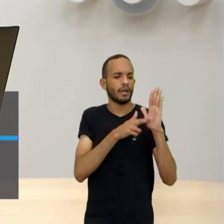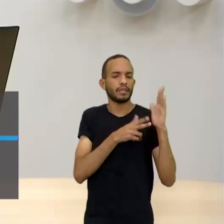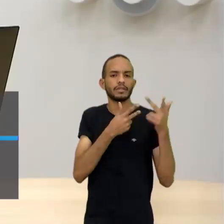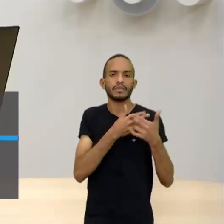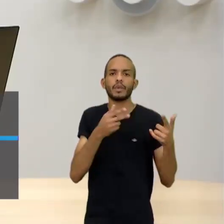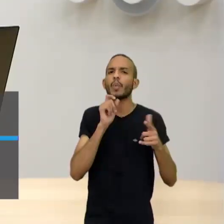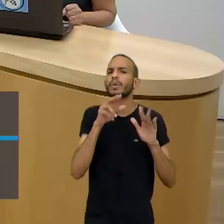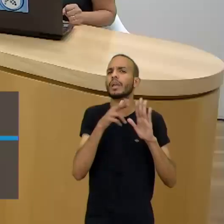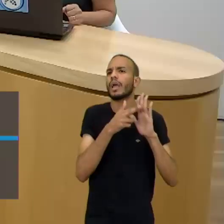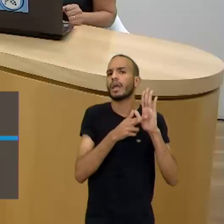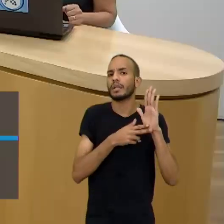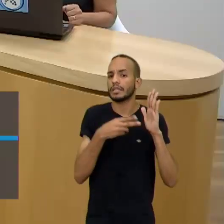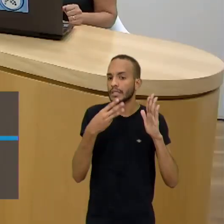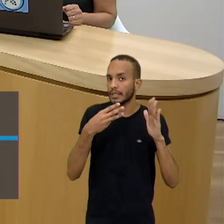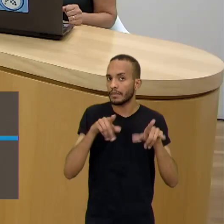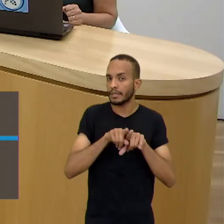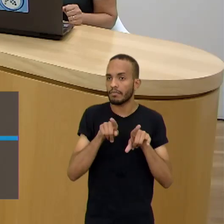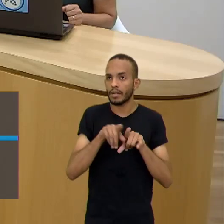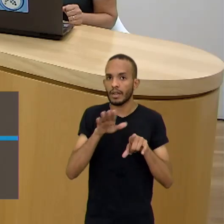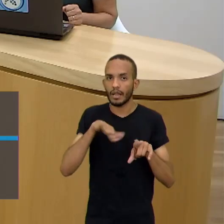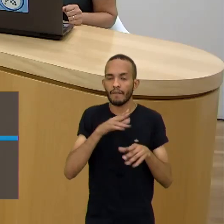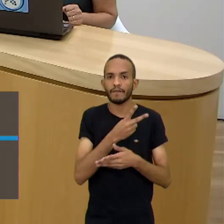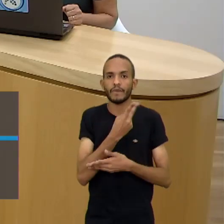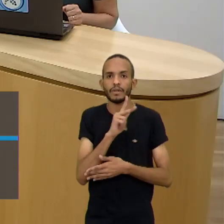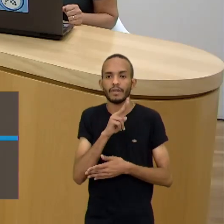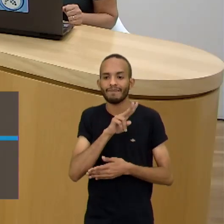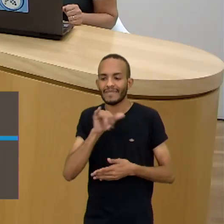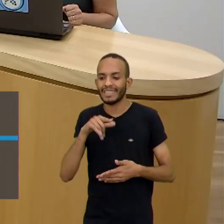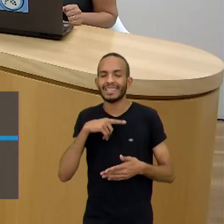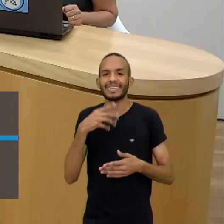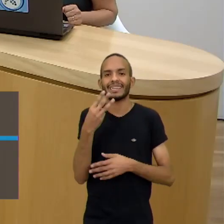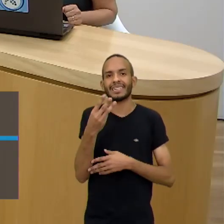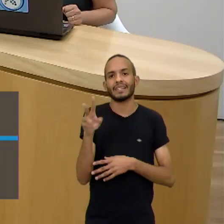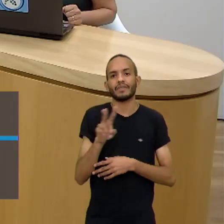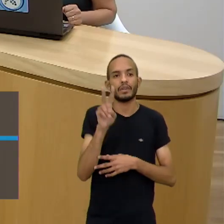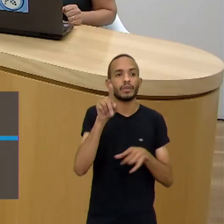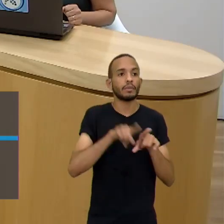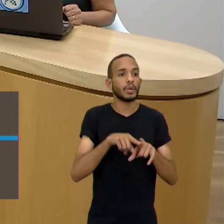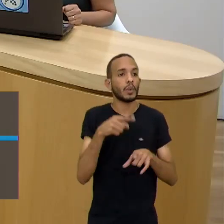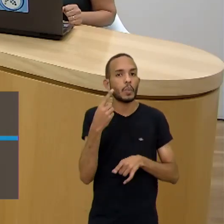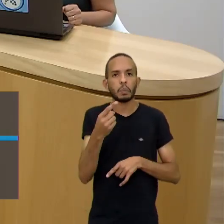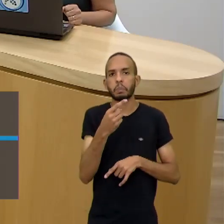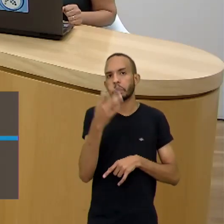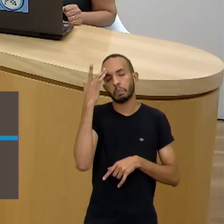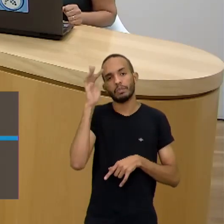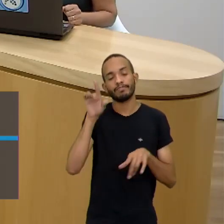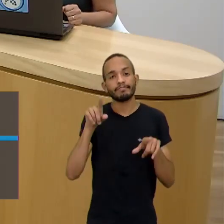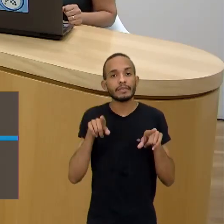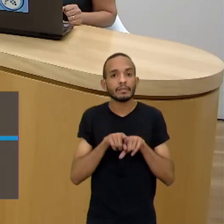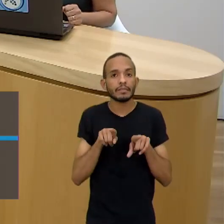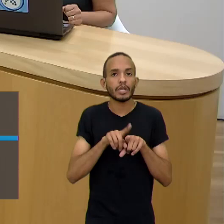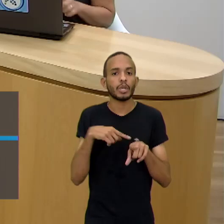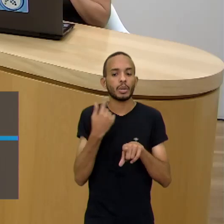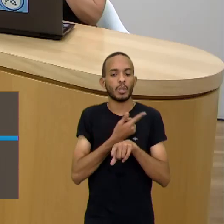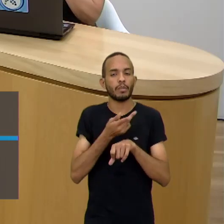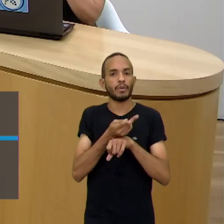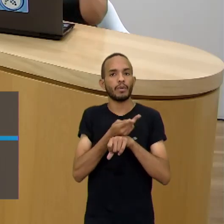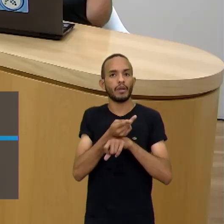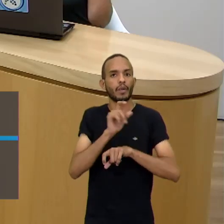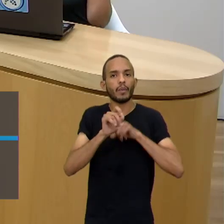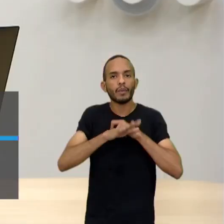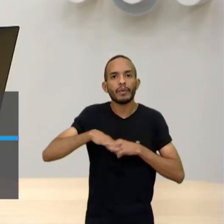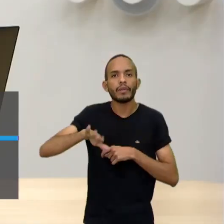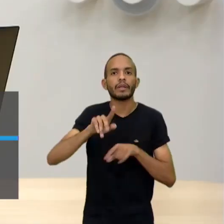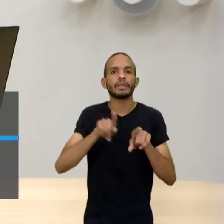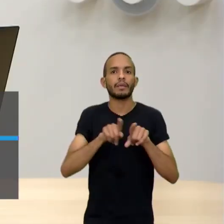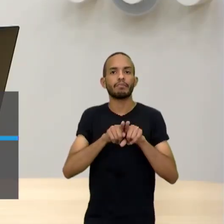E o que é a regra de 3? É aquela regra onde você vai ter 3 valores e um desconhecido. Então, nós vamos procurar